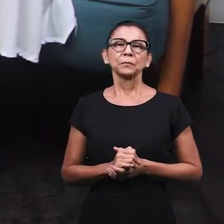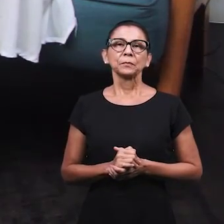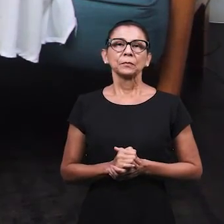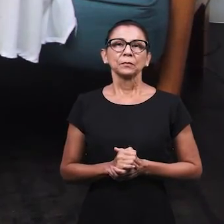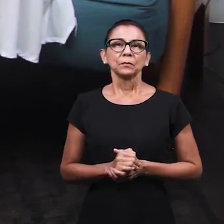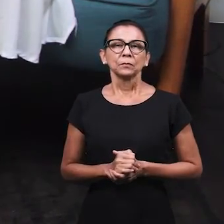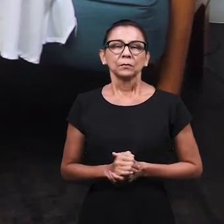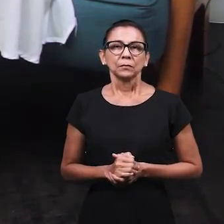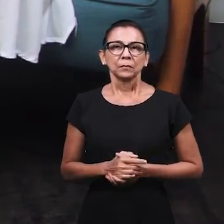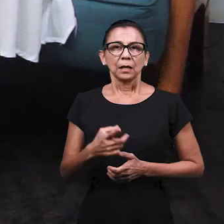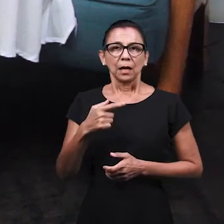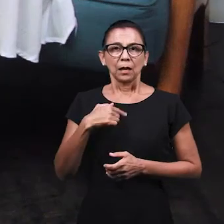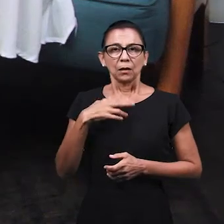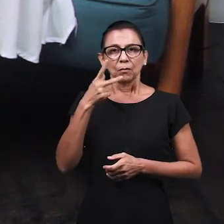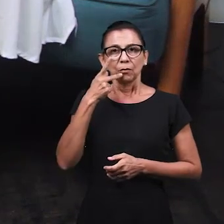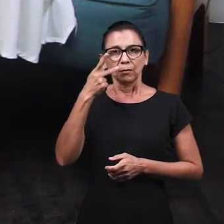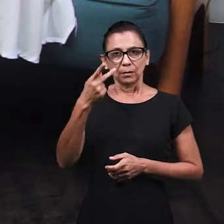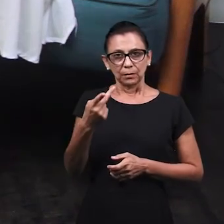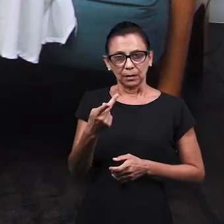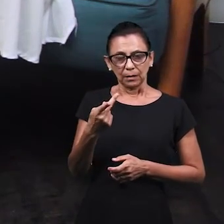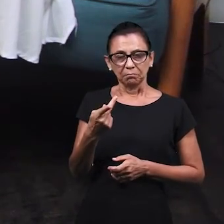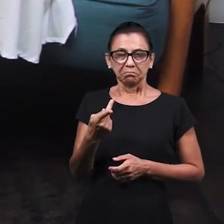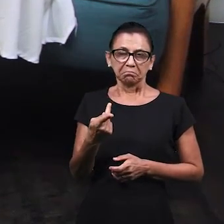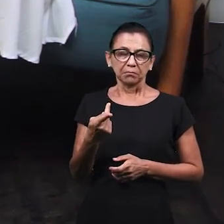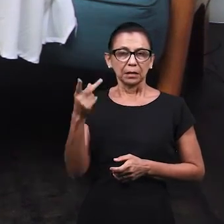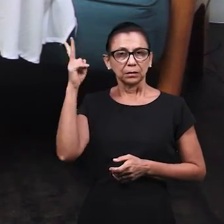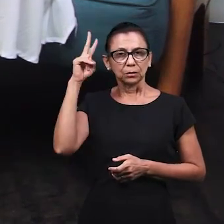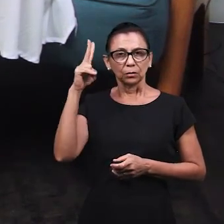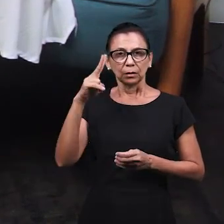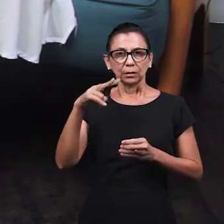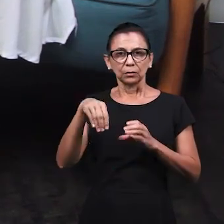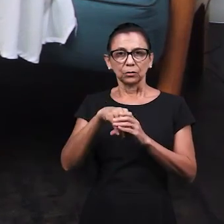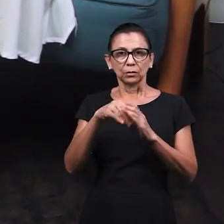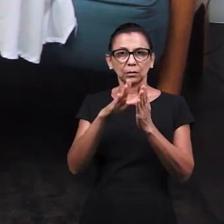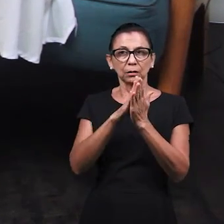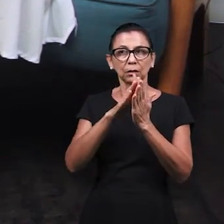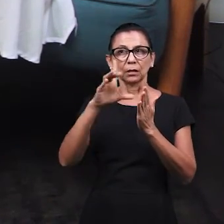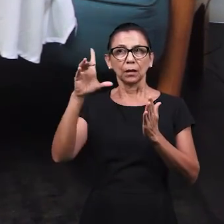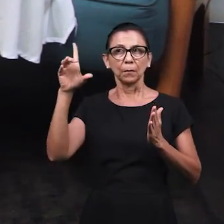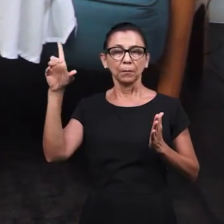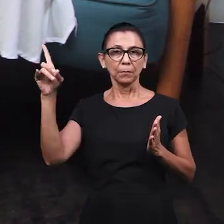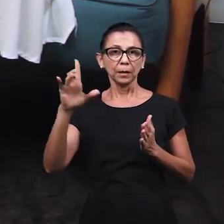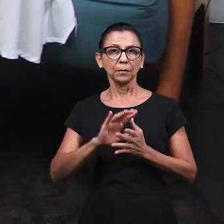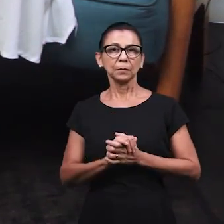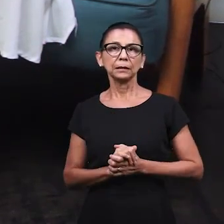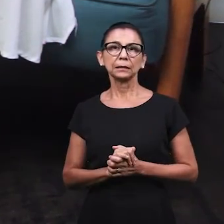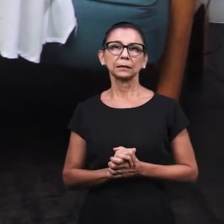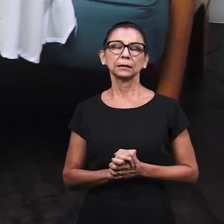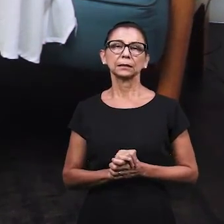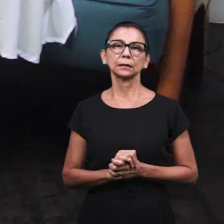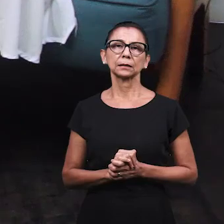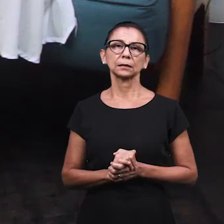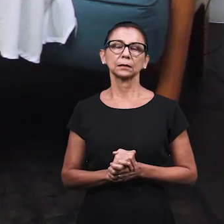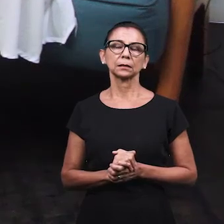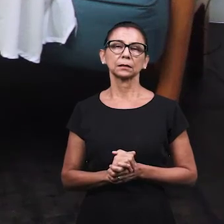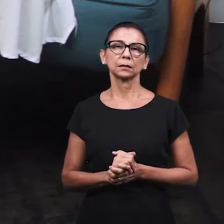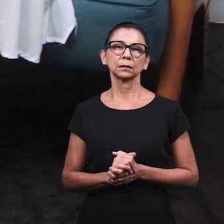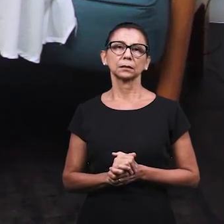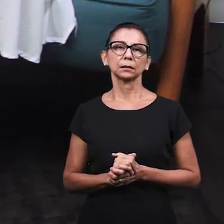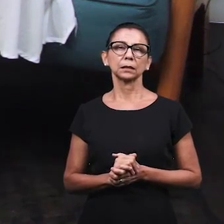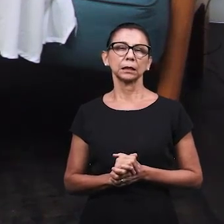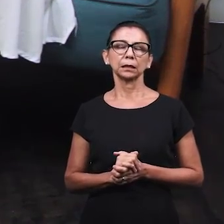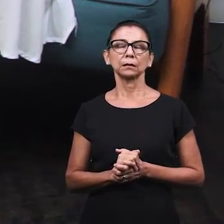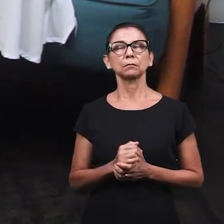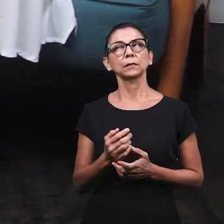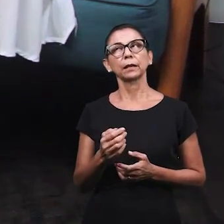é, eu vou narrar a história da Bíblia com efeitos. E são efeitos, assim,